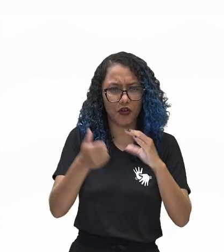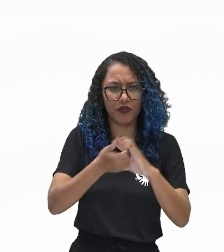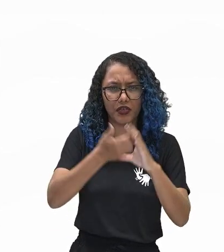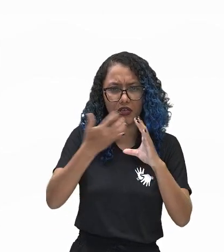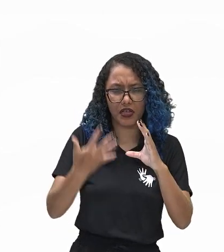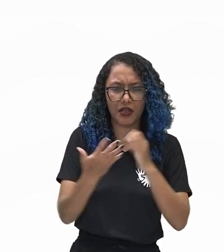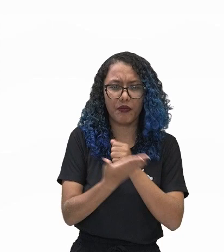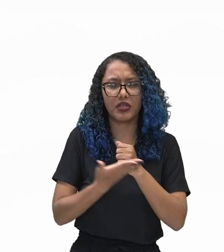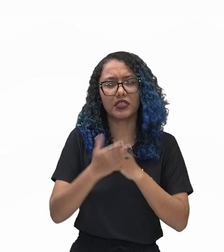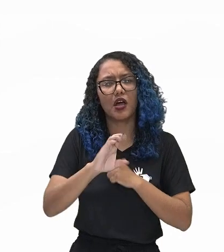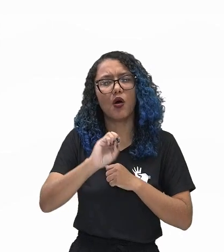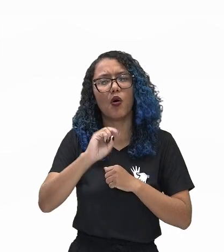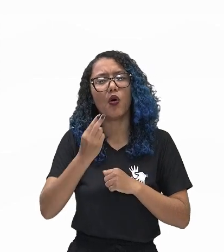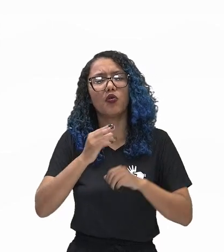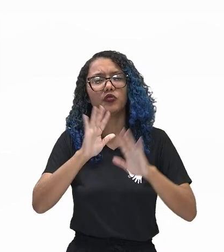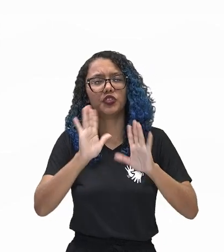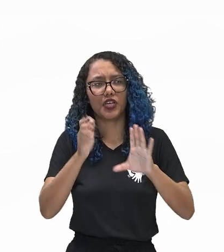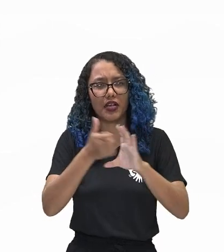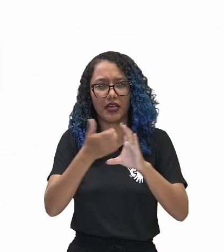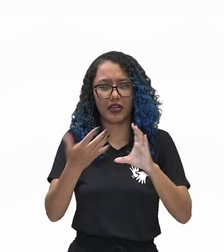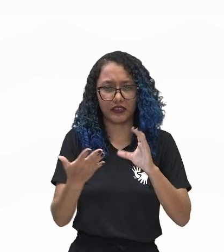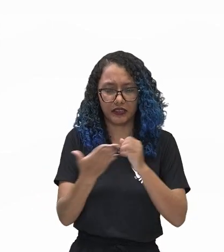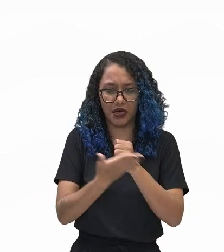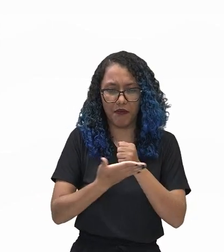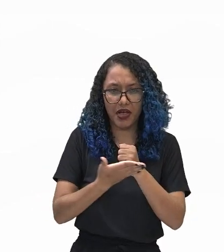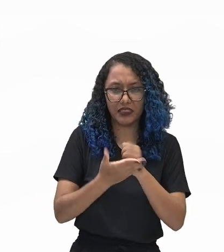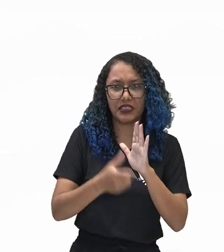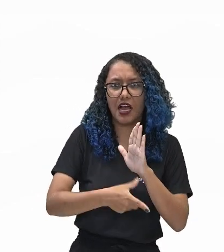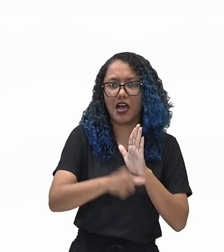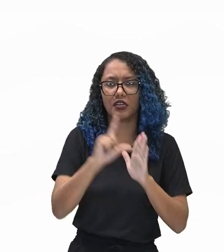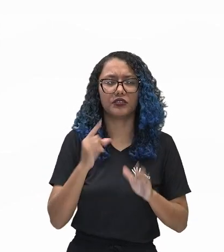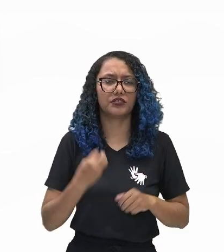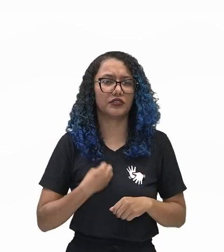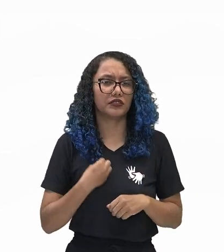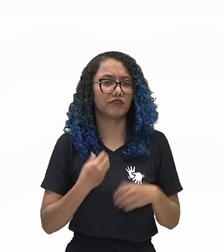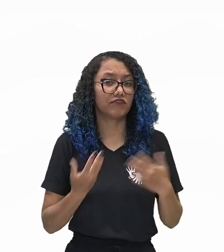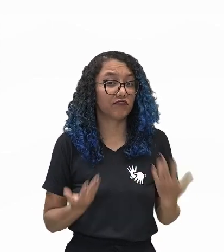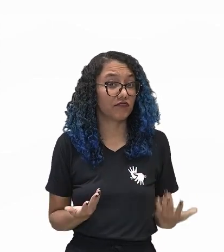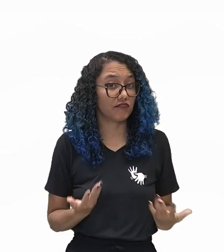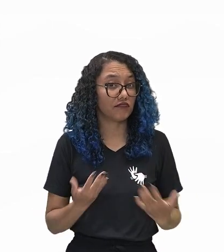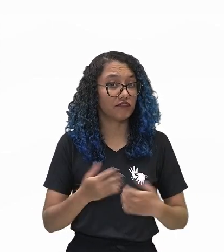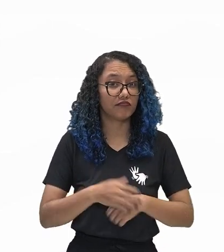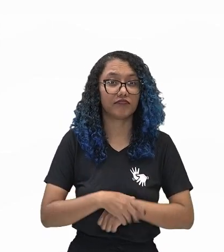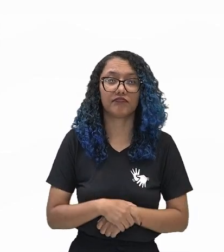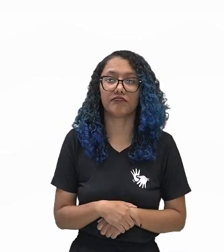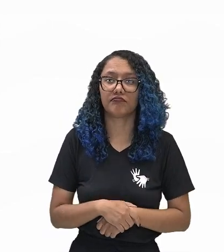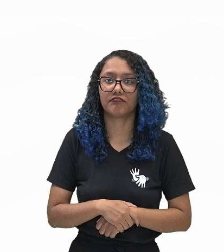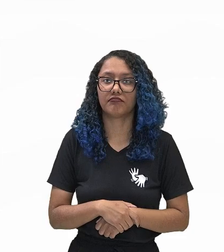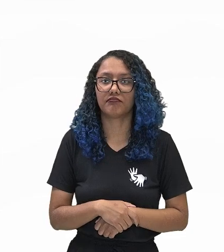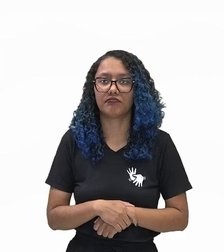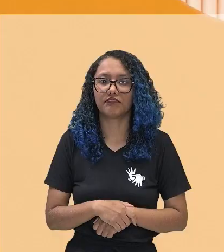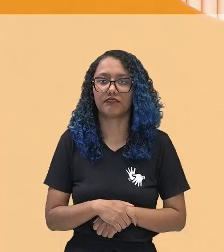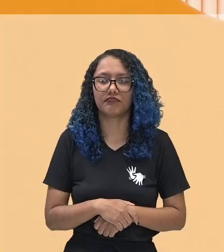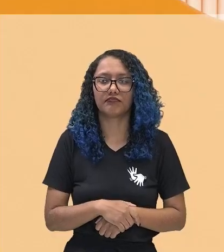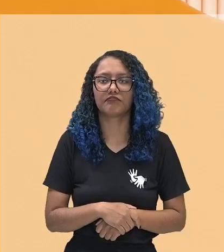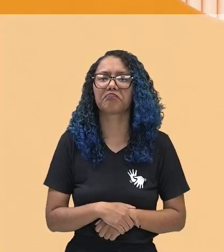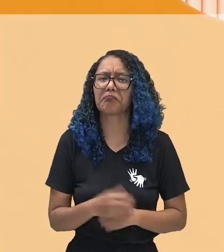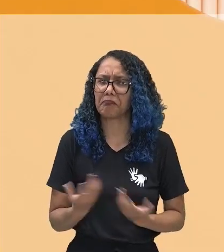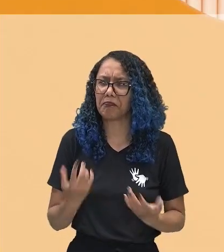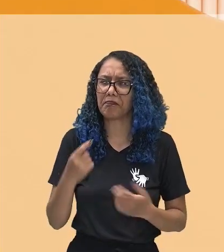já tem uma essência antes de existir? Olha só, quantos